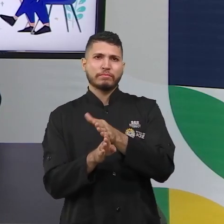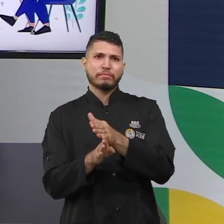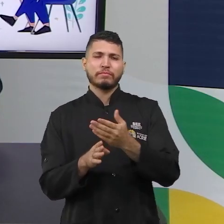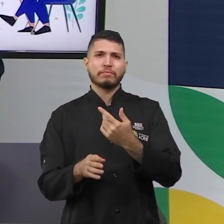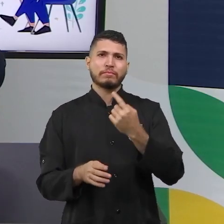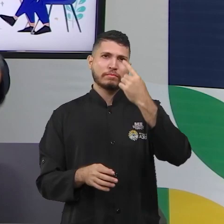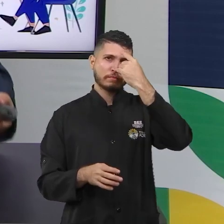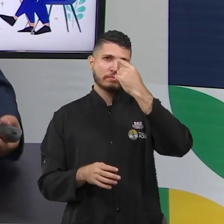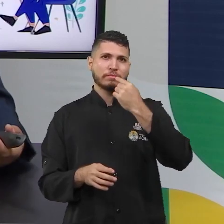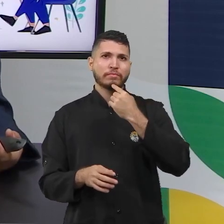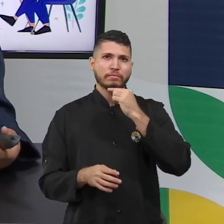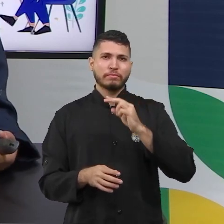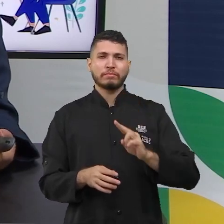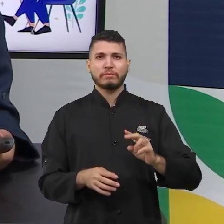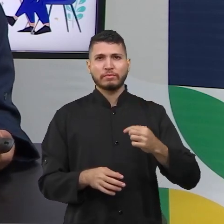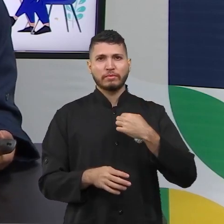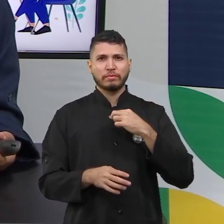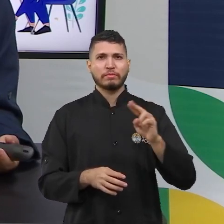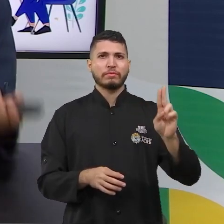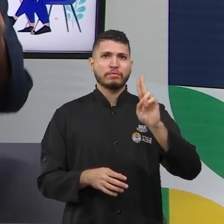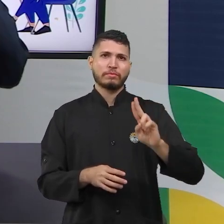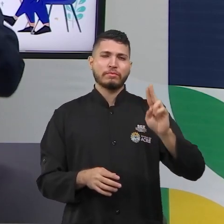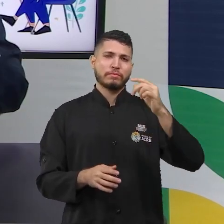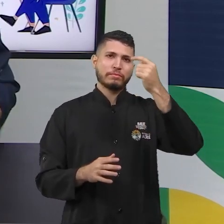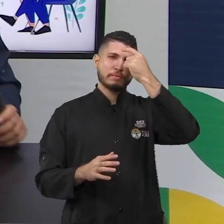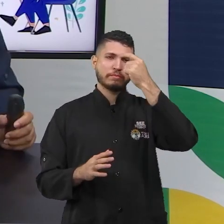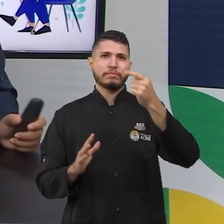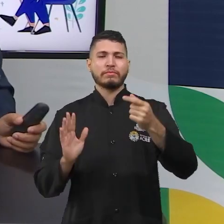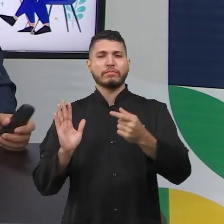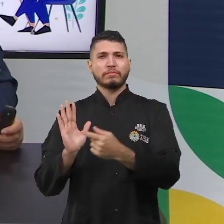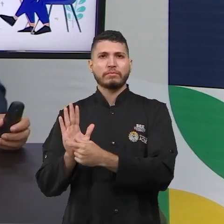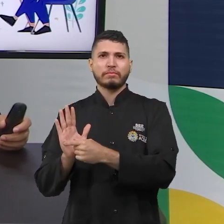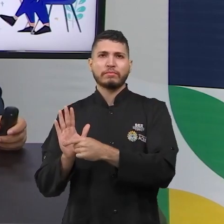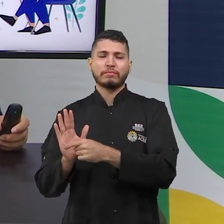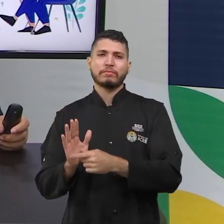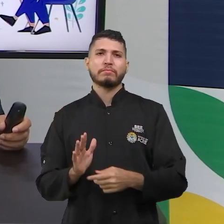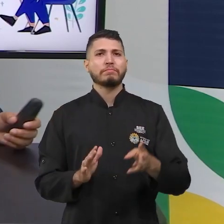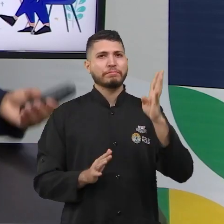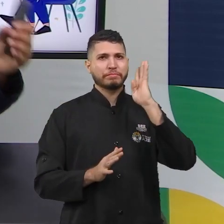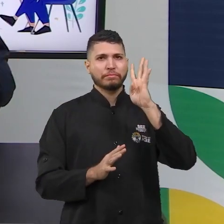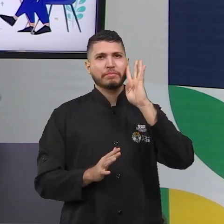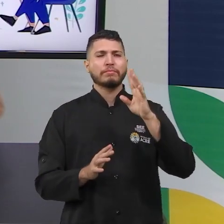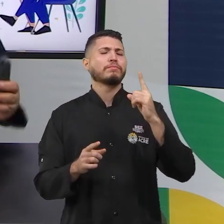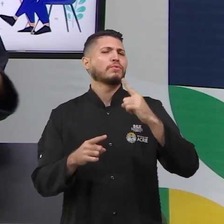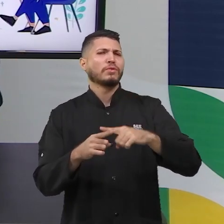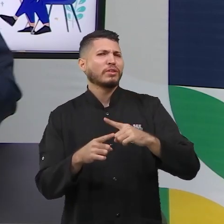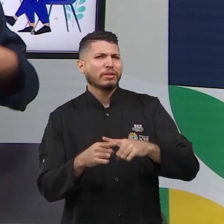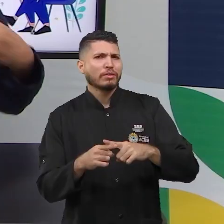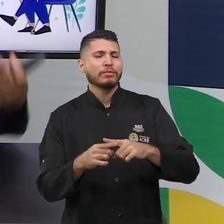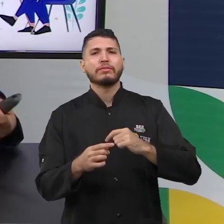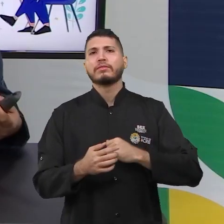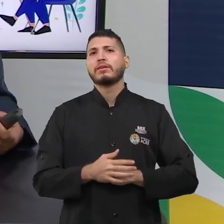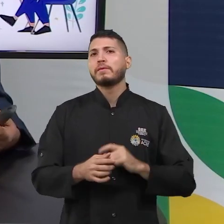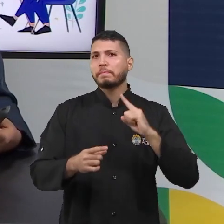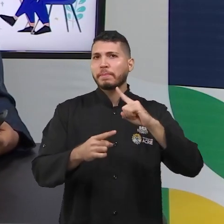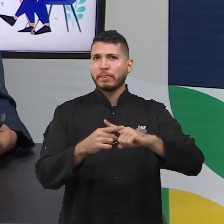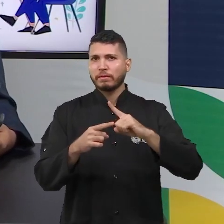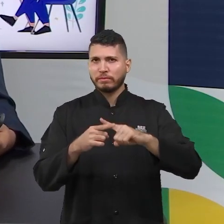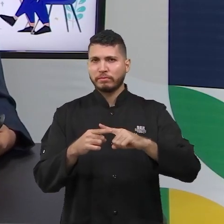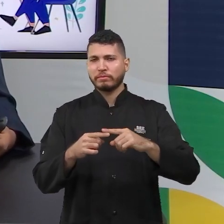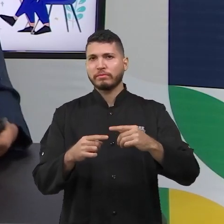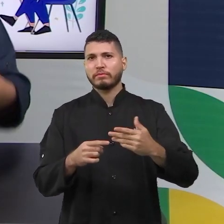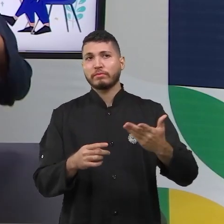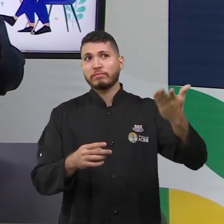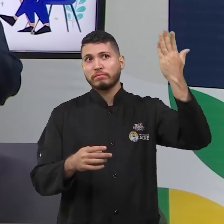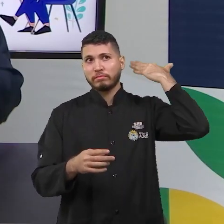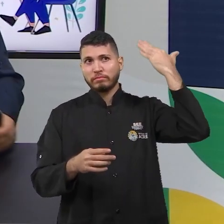através de inteligência artificial, que é bem interessante, por quê? Porque antigamente, para se criar uma imagem como